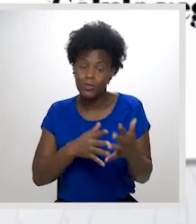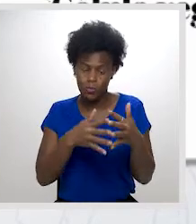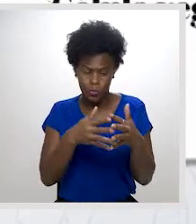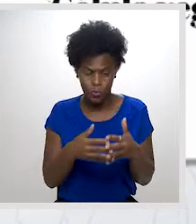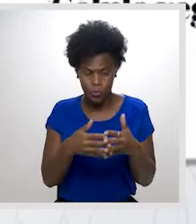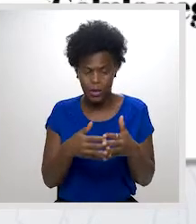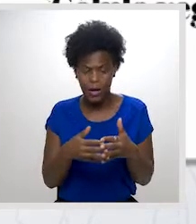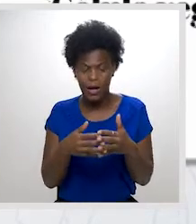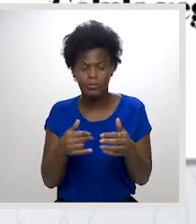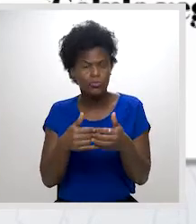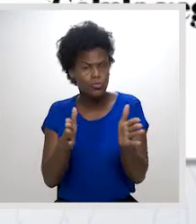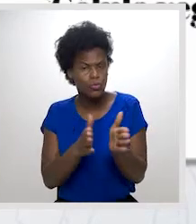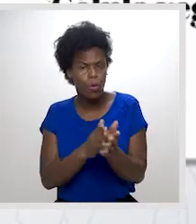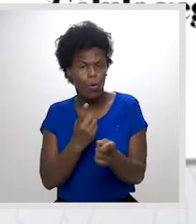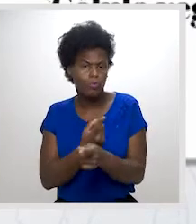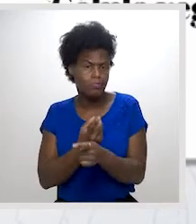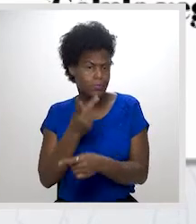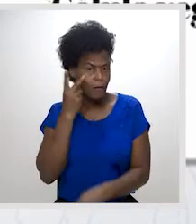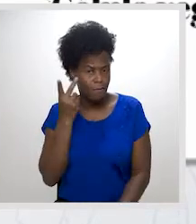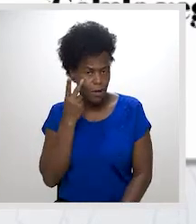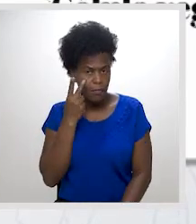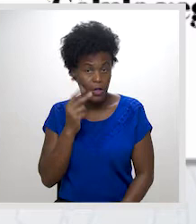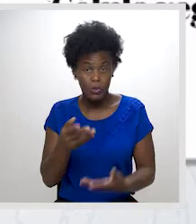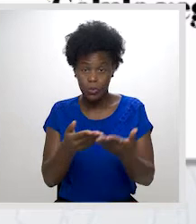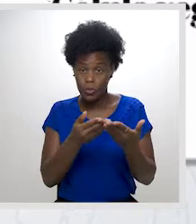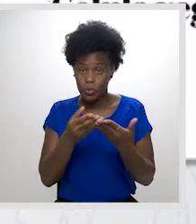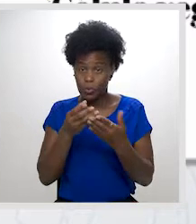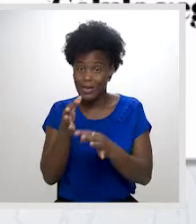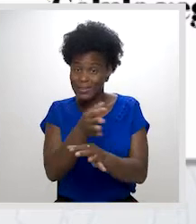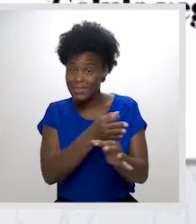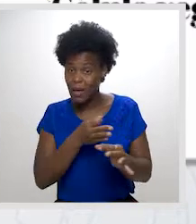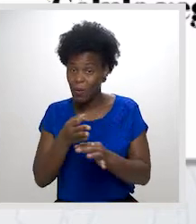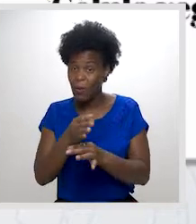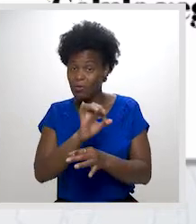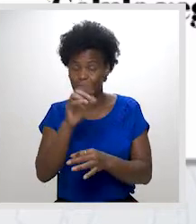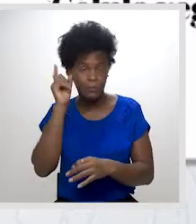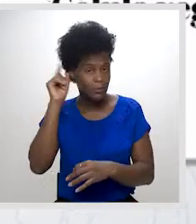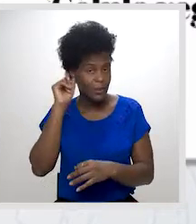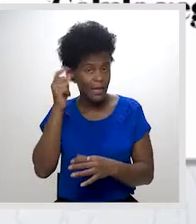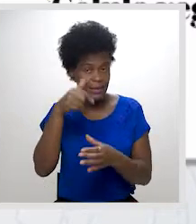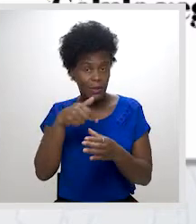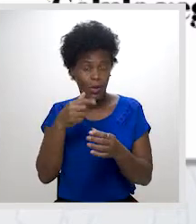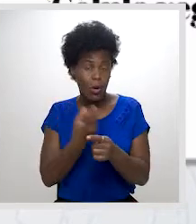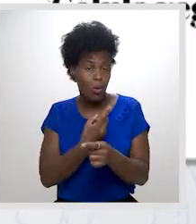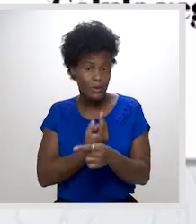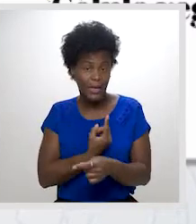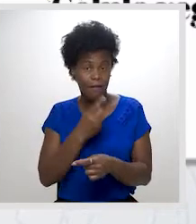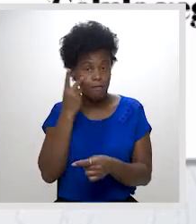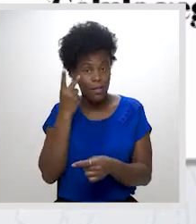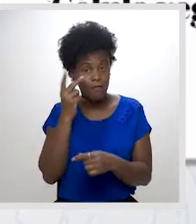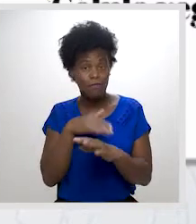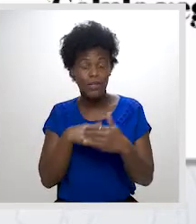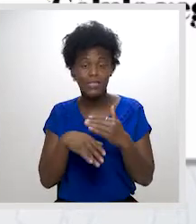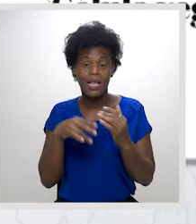básica, estrutural e funcional de todos os seres vivos. O estudo da célula e da sua importância nos seres vivos